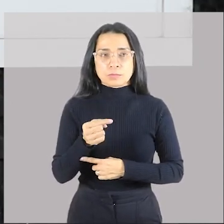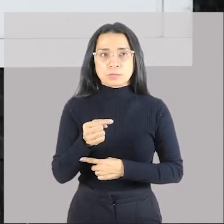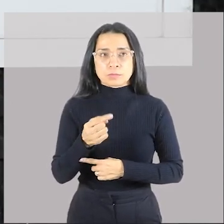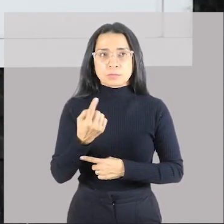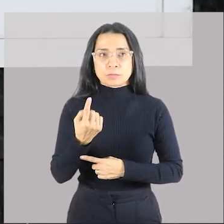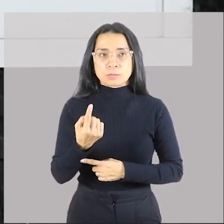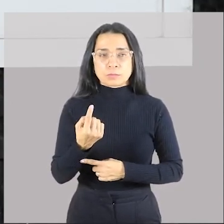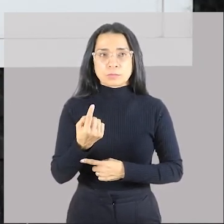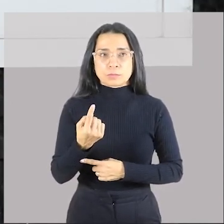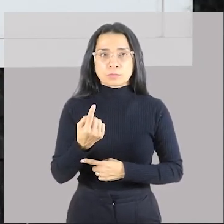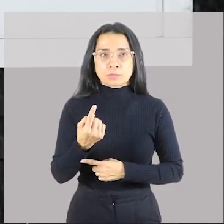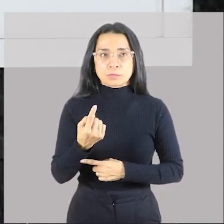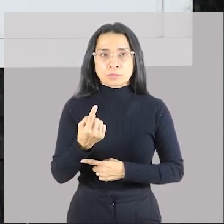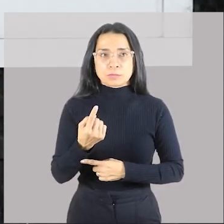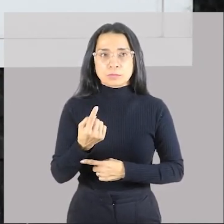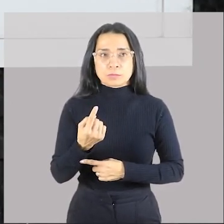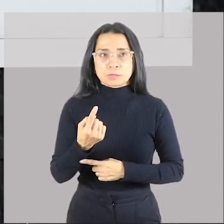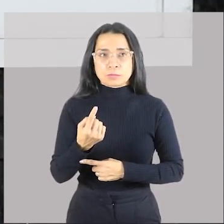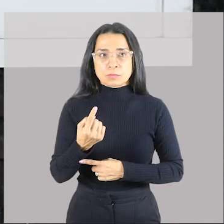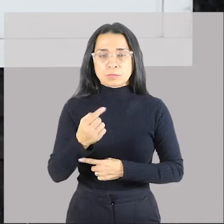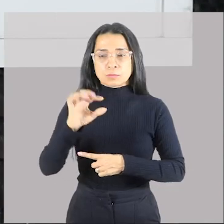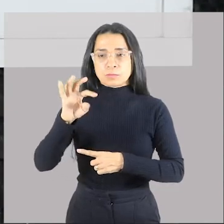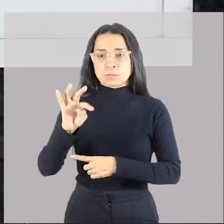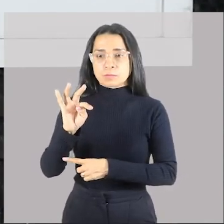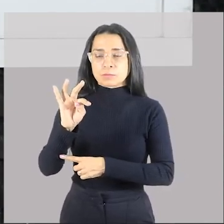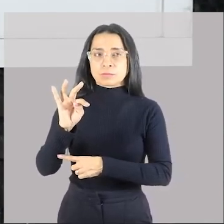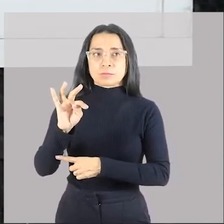1,1 elevado a t.